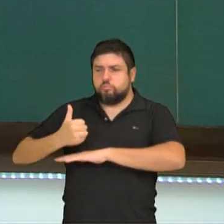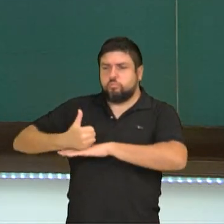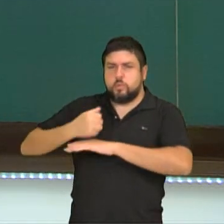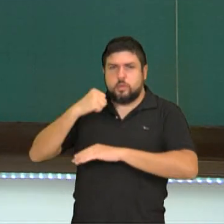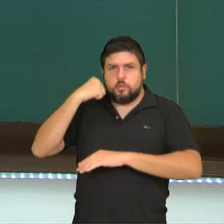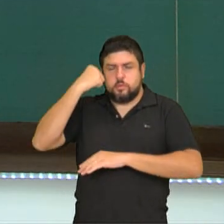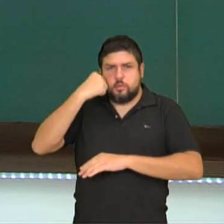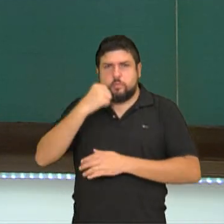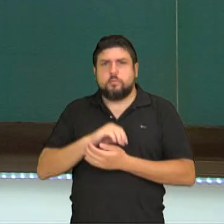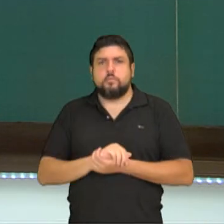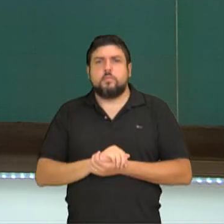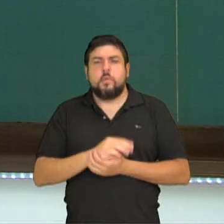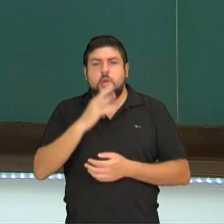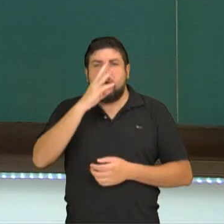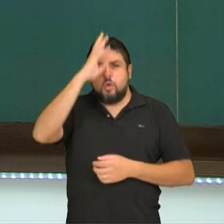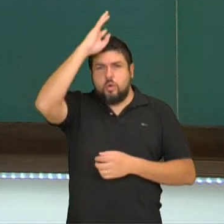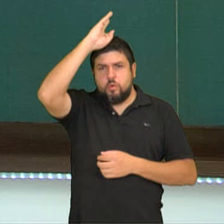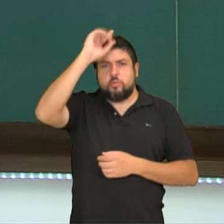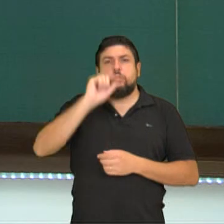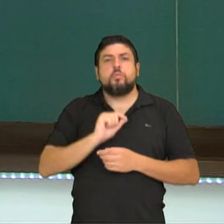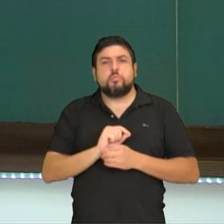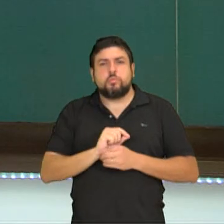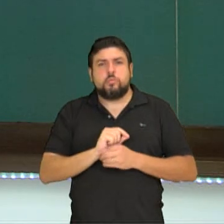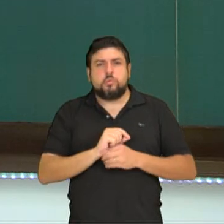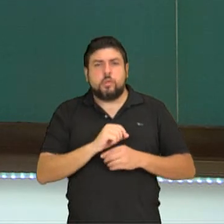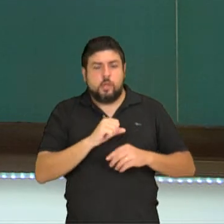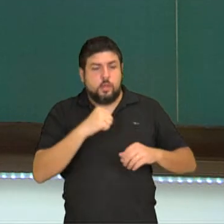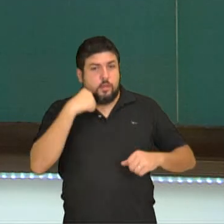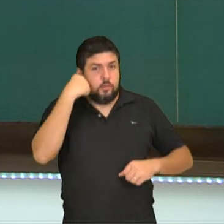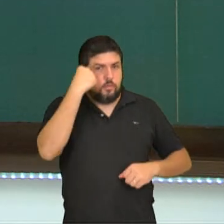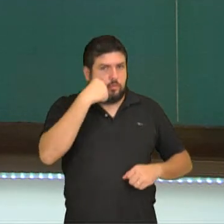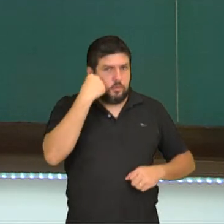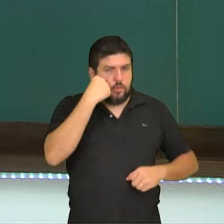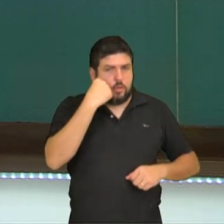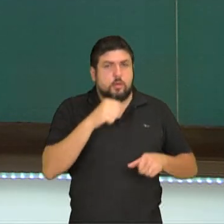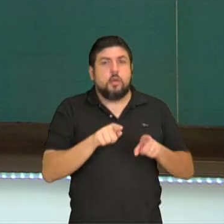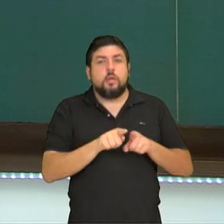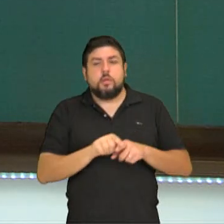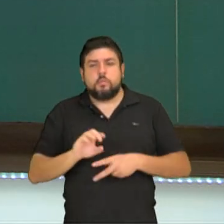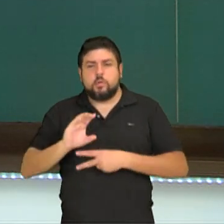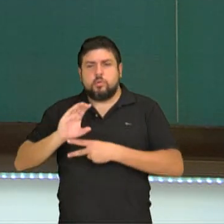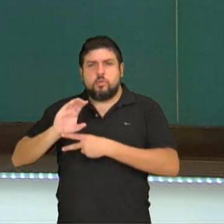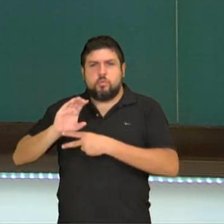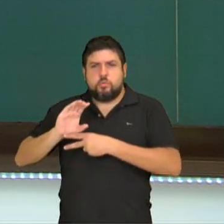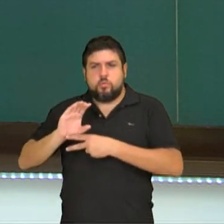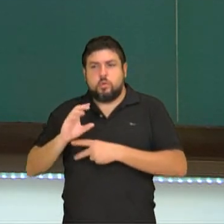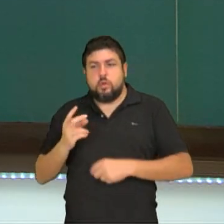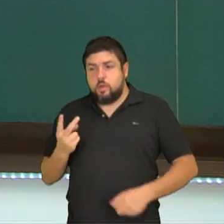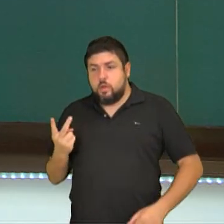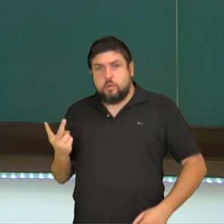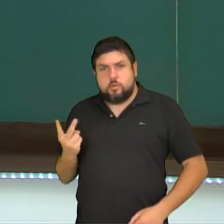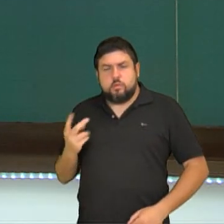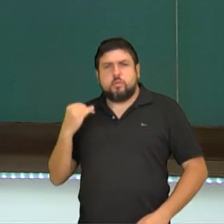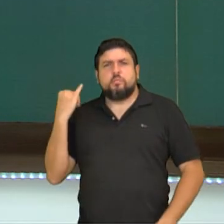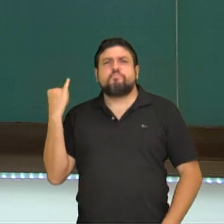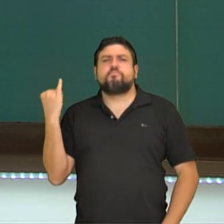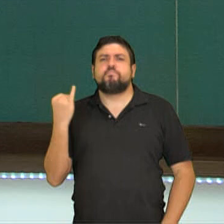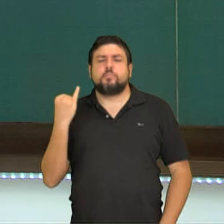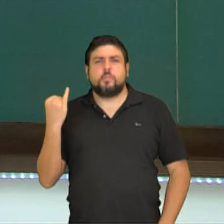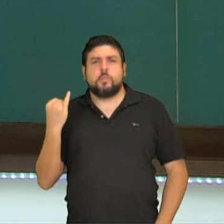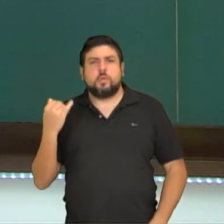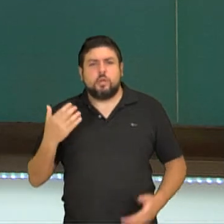ser o Senado e os cônsules praticamente como os mais importantes. Eles vão ter uma troca de poder